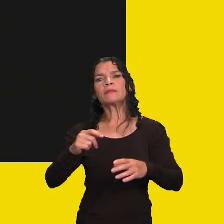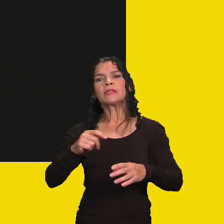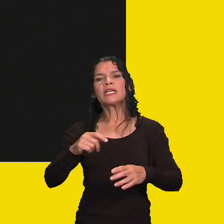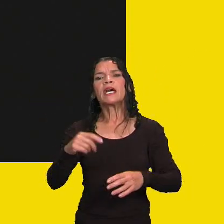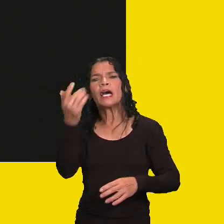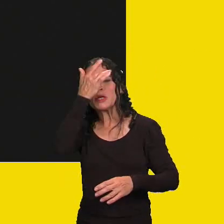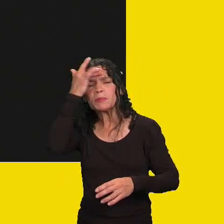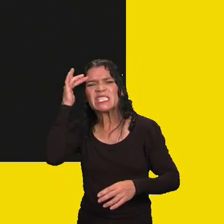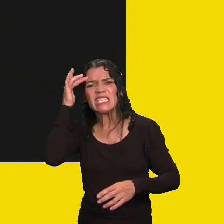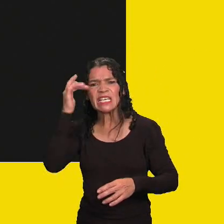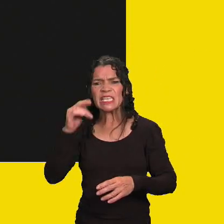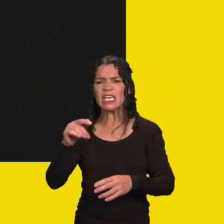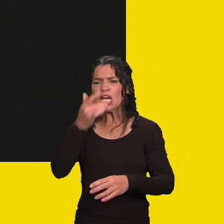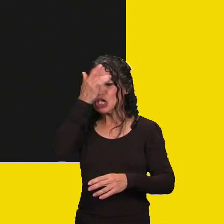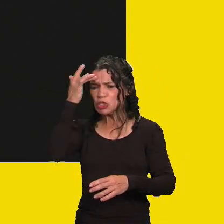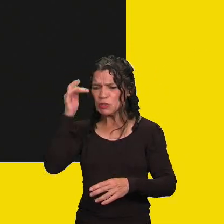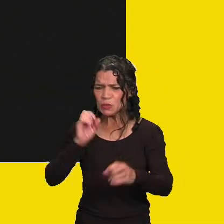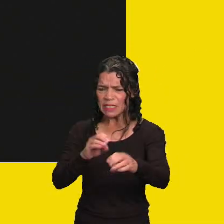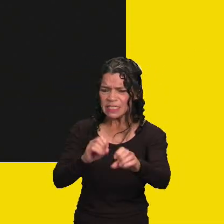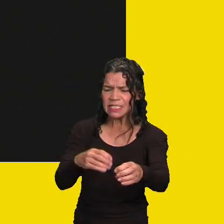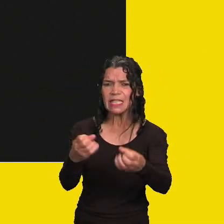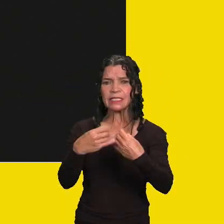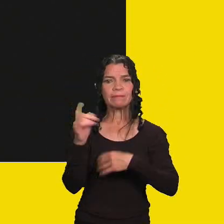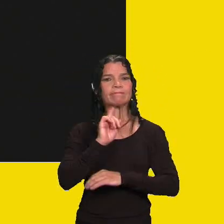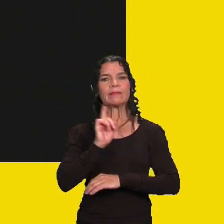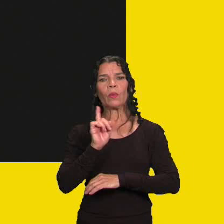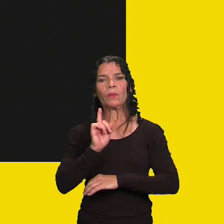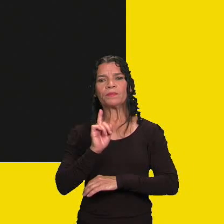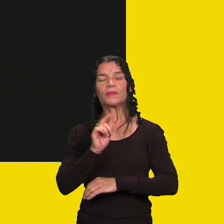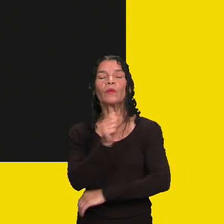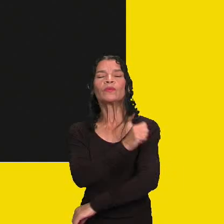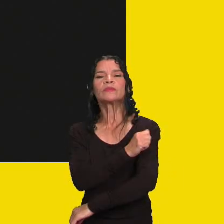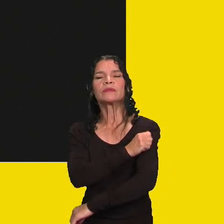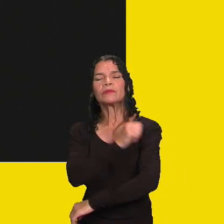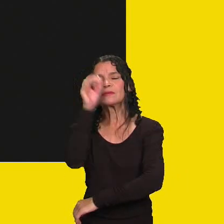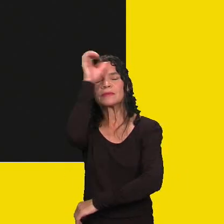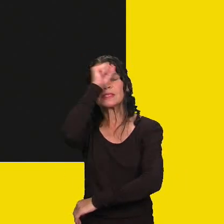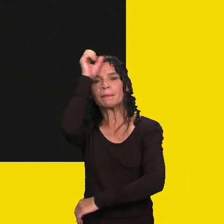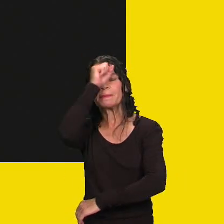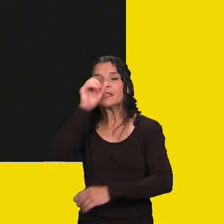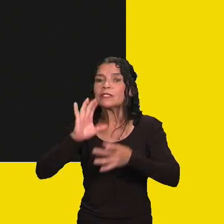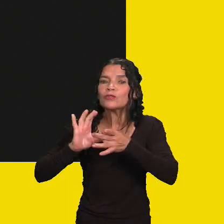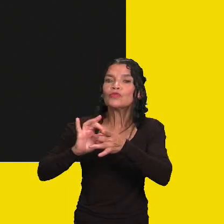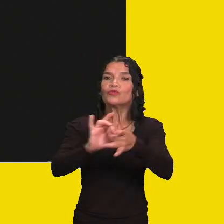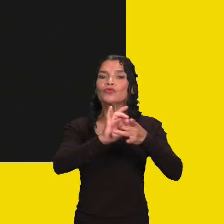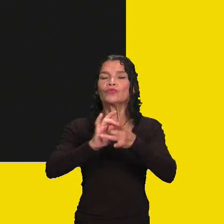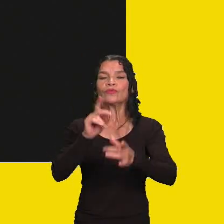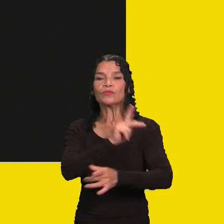ninguém. Os alunos, as pessoas aprendem juntas.